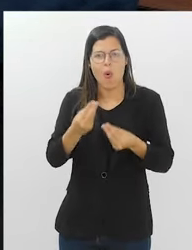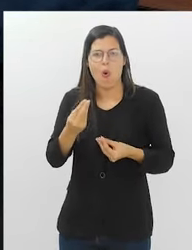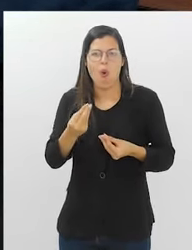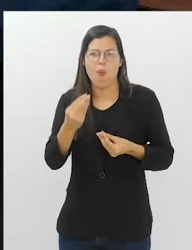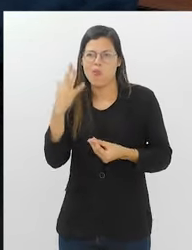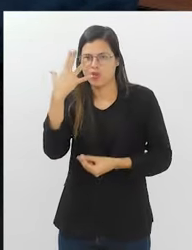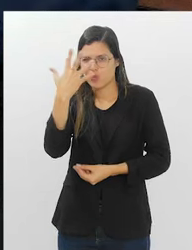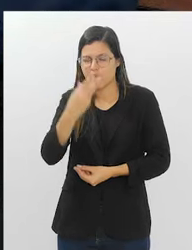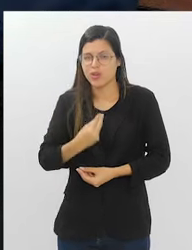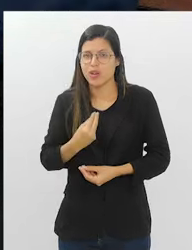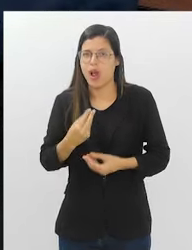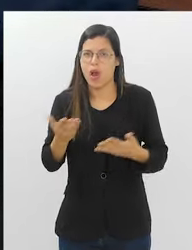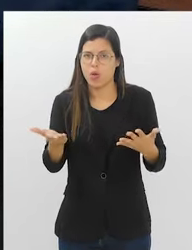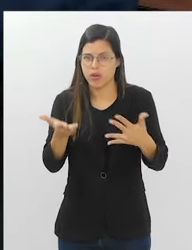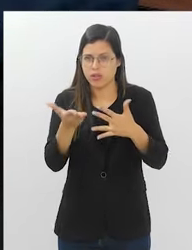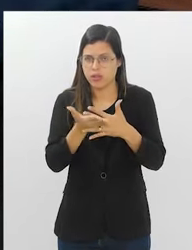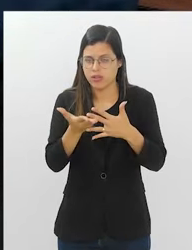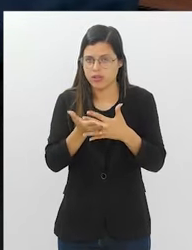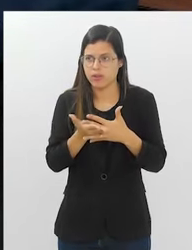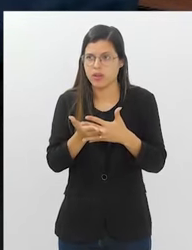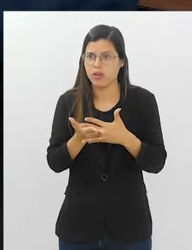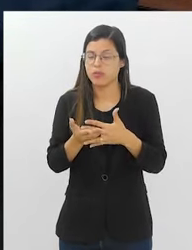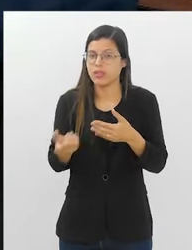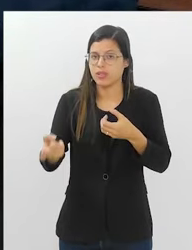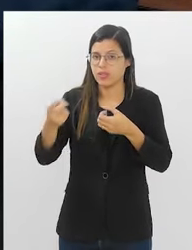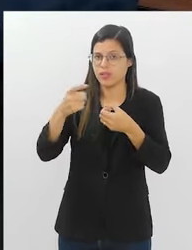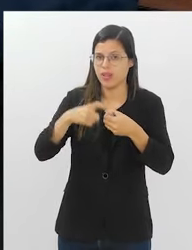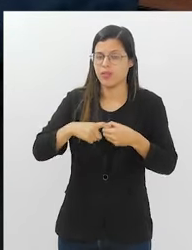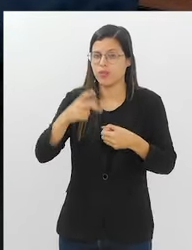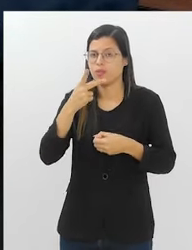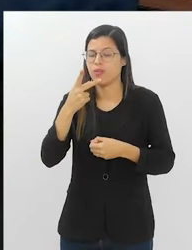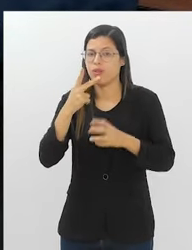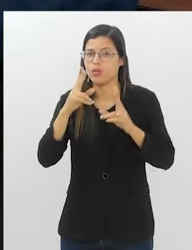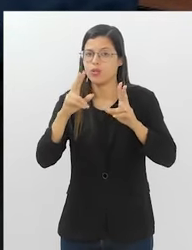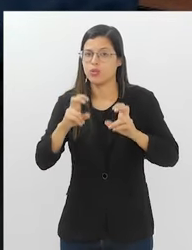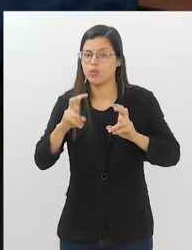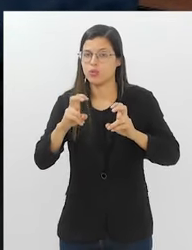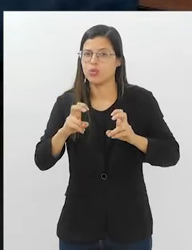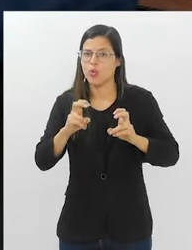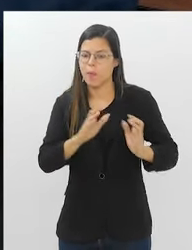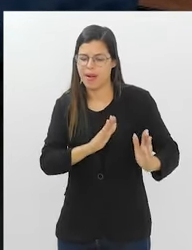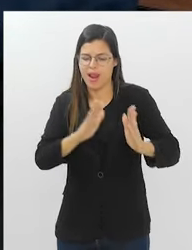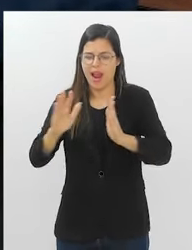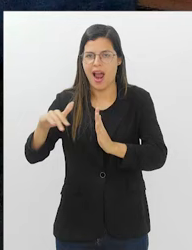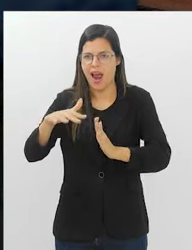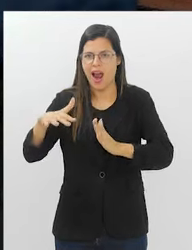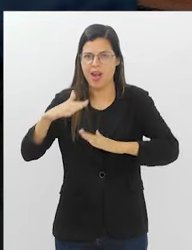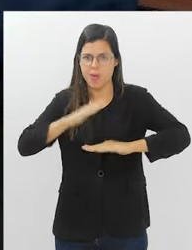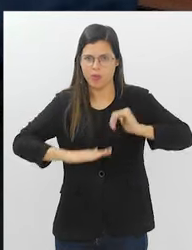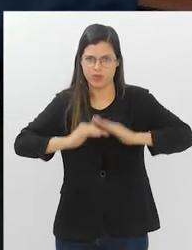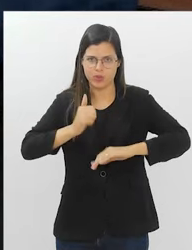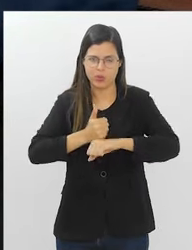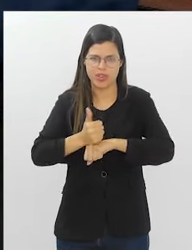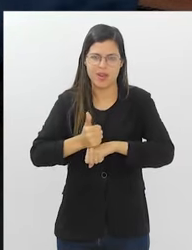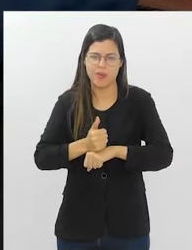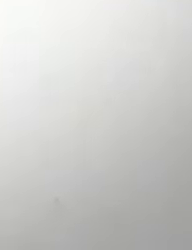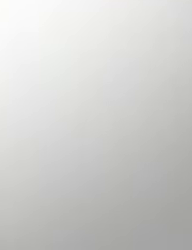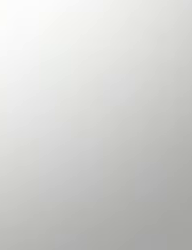Espiritismo. Vamos a um intervalo e na volta vamos falar da parte profissional do